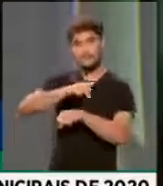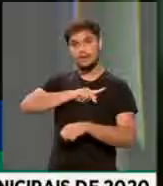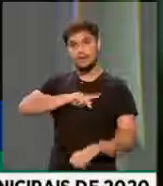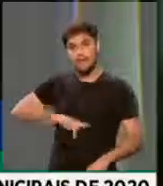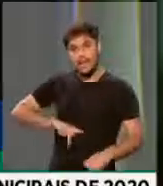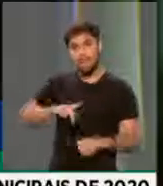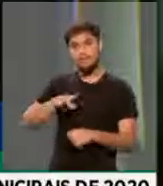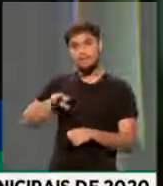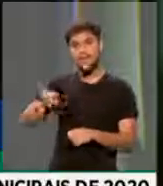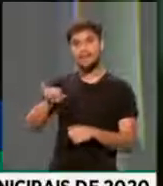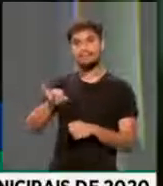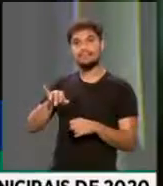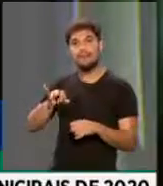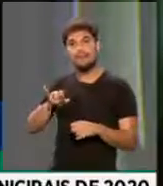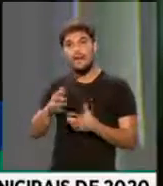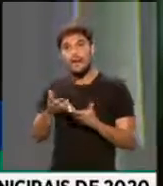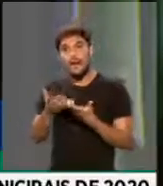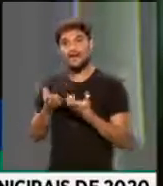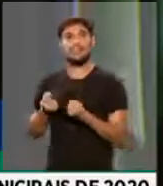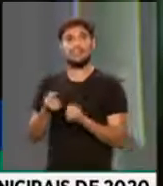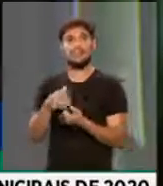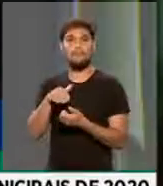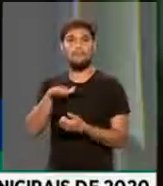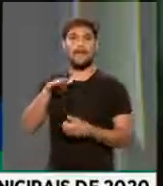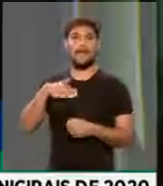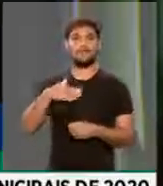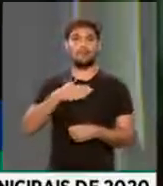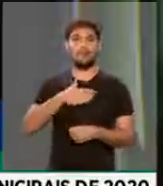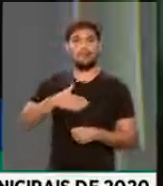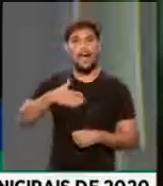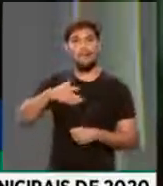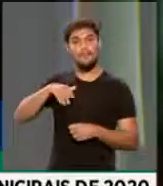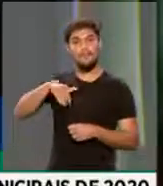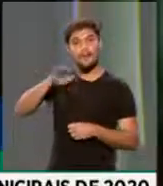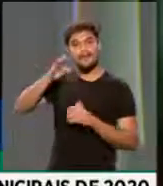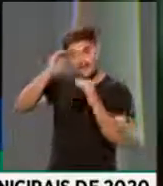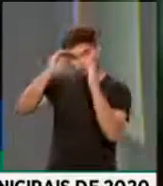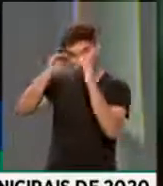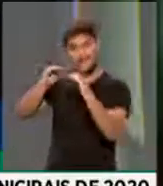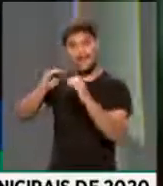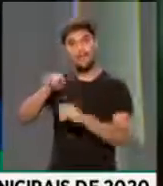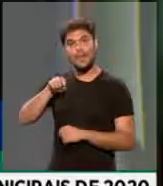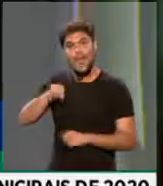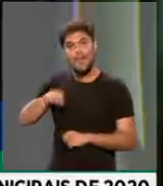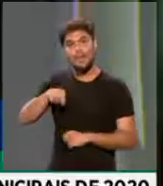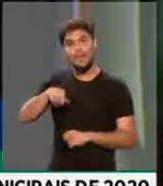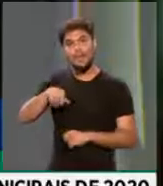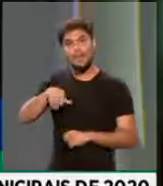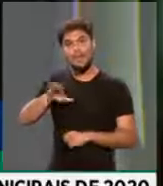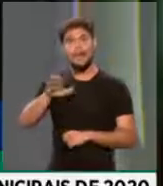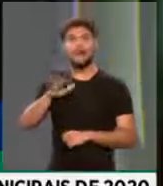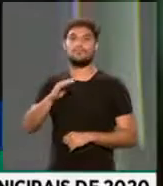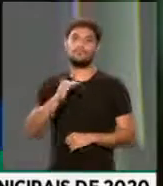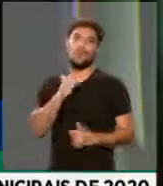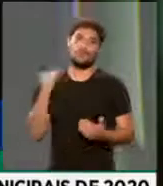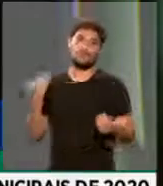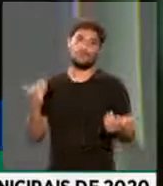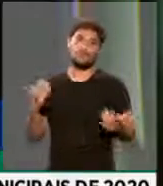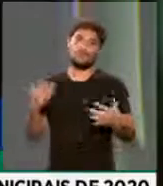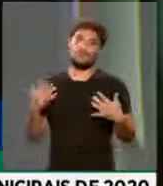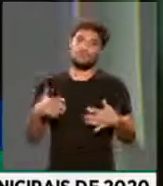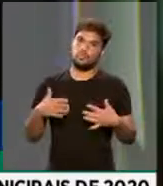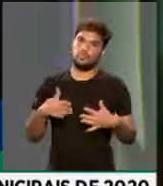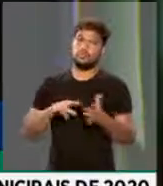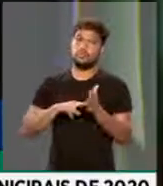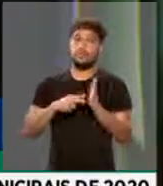aprovação, portanto, onde ele é mais ouvido, ali houve mais mortes. O que mostra